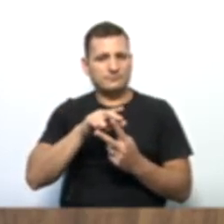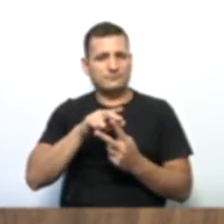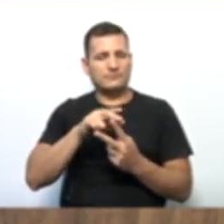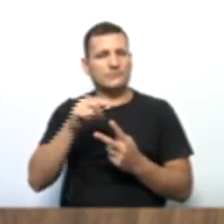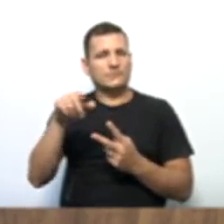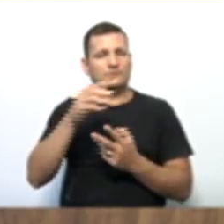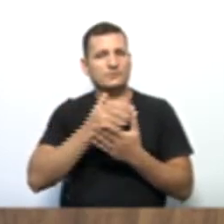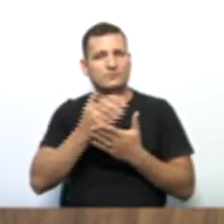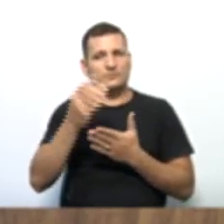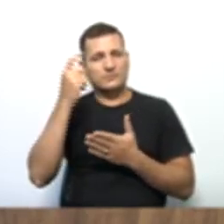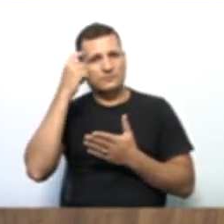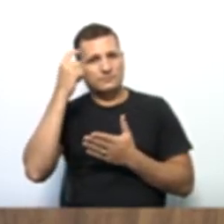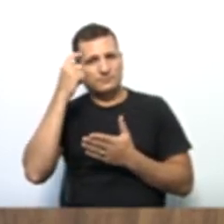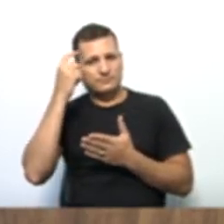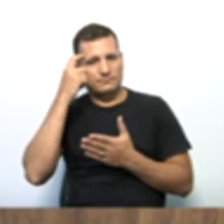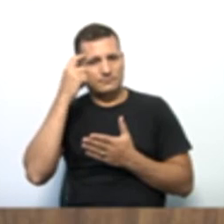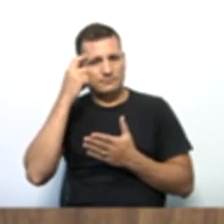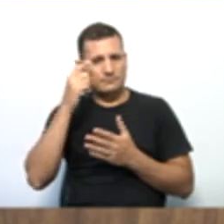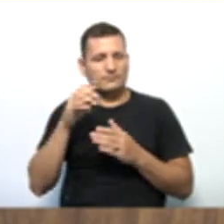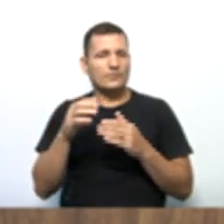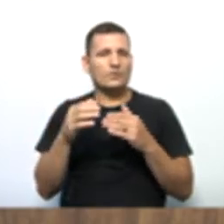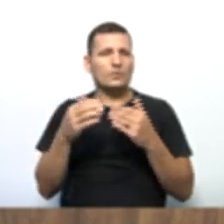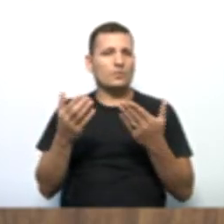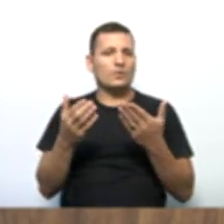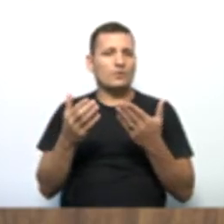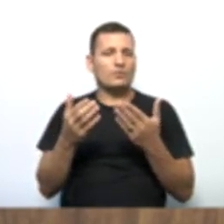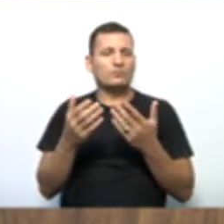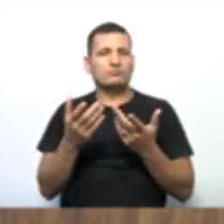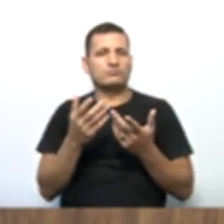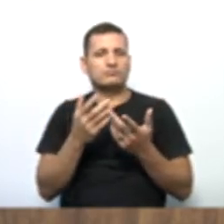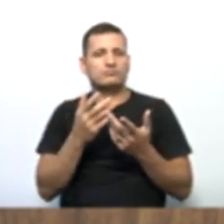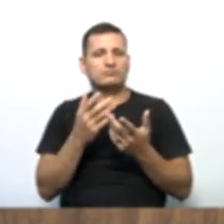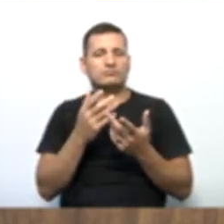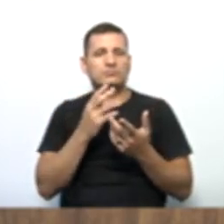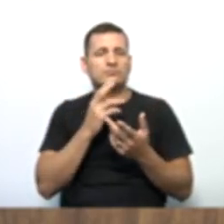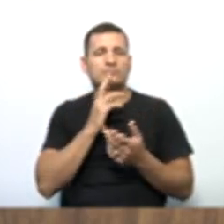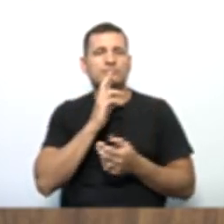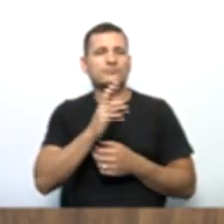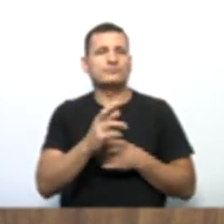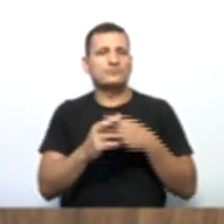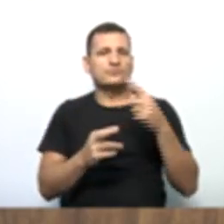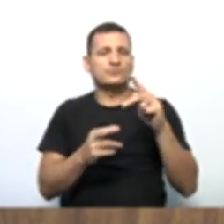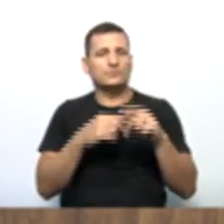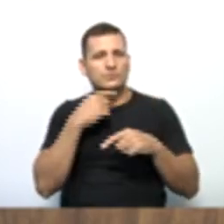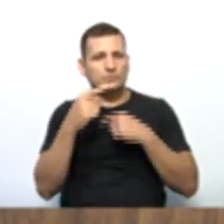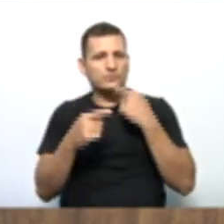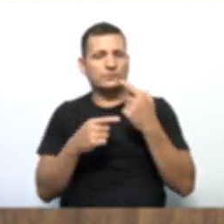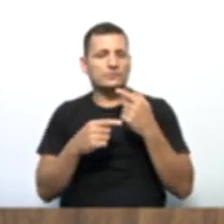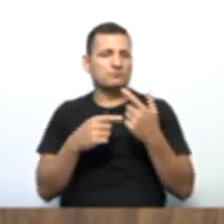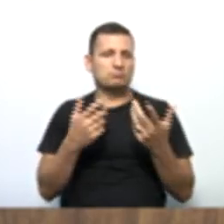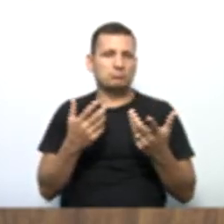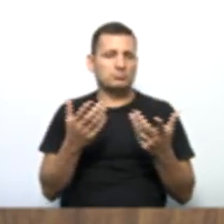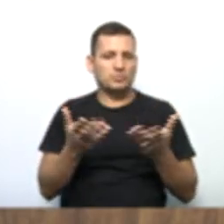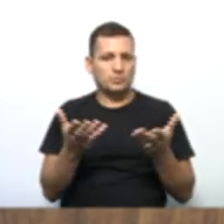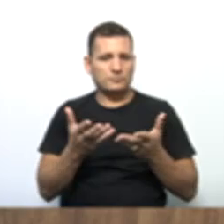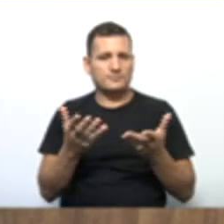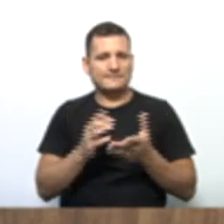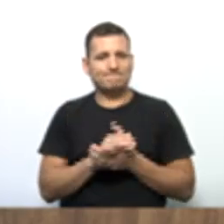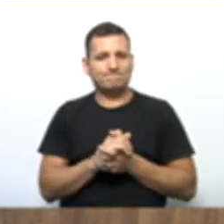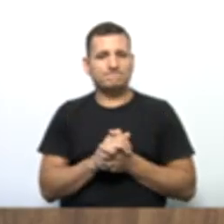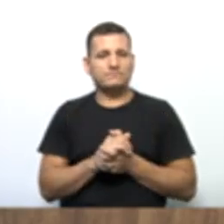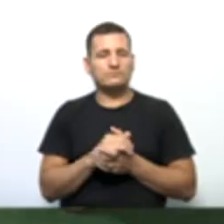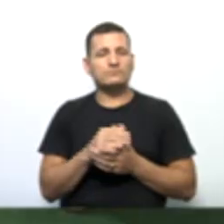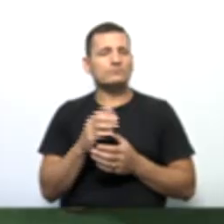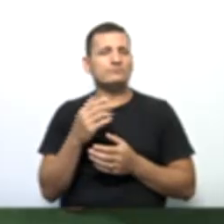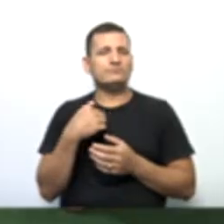começando a pensar, né, professor? Então, qual que poderia aí responder às dúvidas, aos questionamentos que a gente tem hoje no dia a dia, quanto à questão de o que